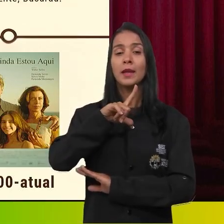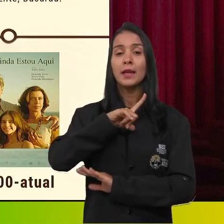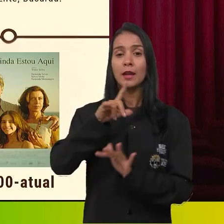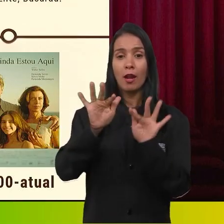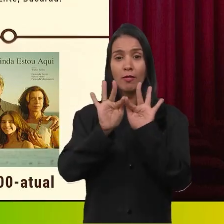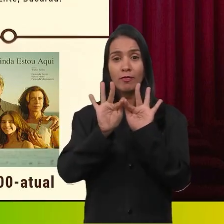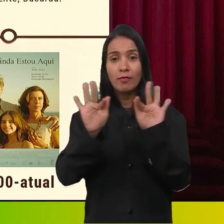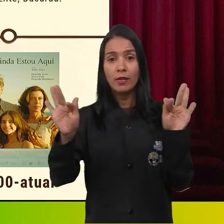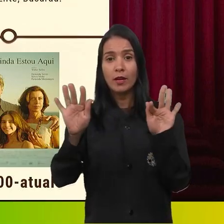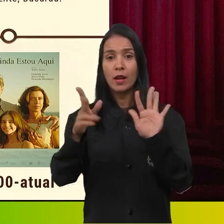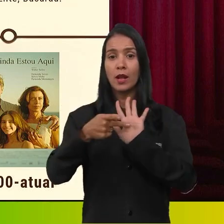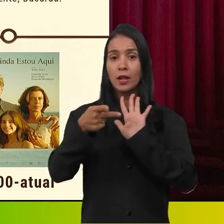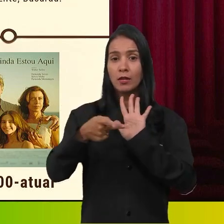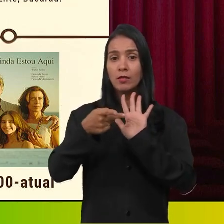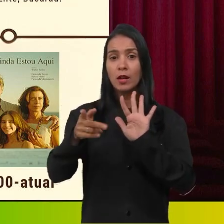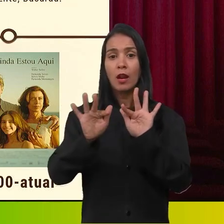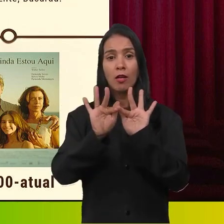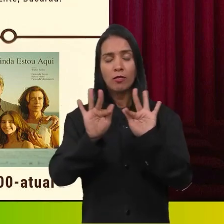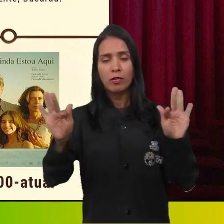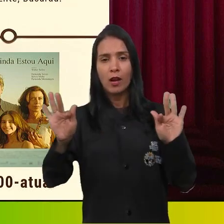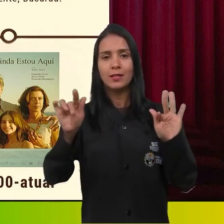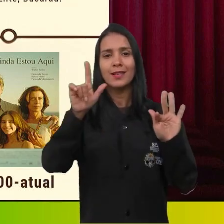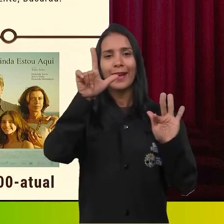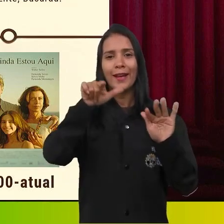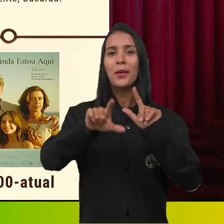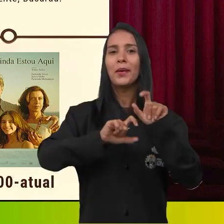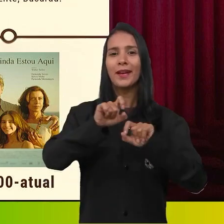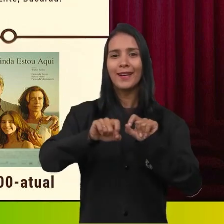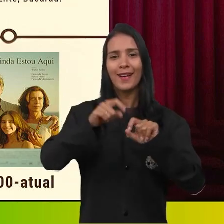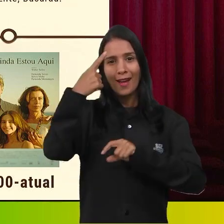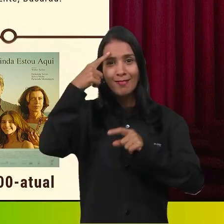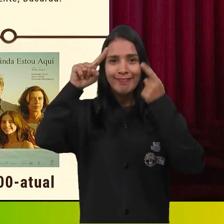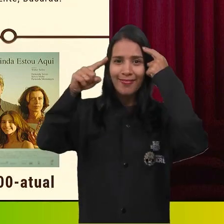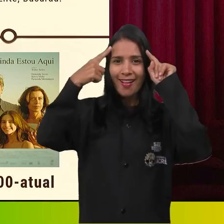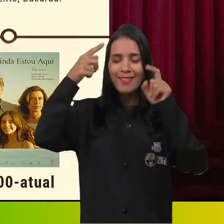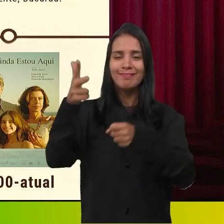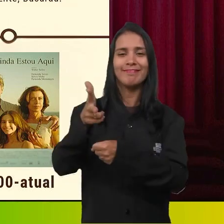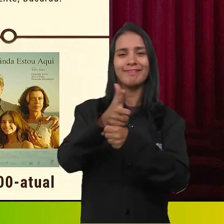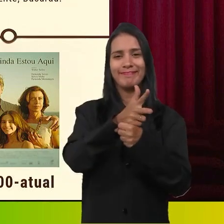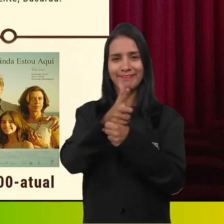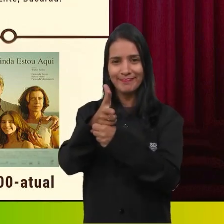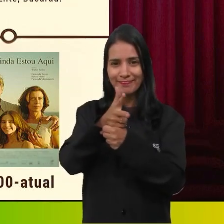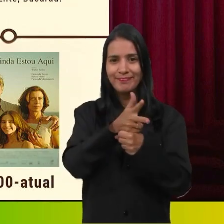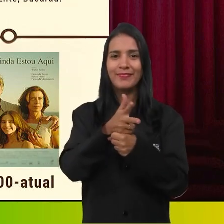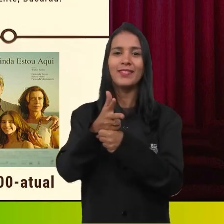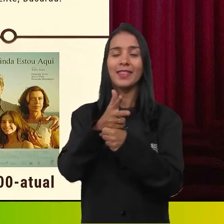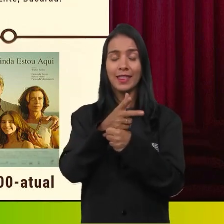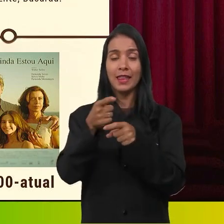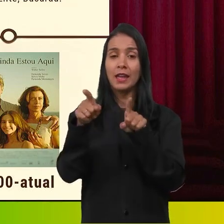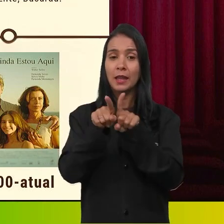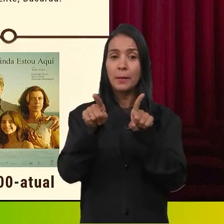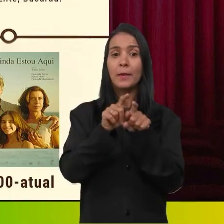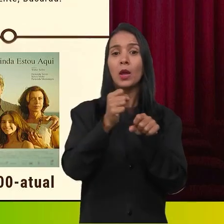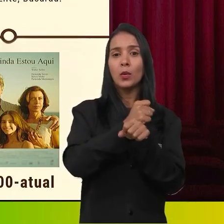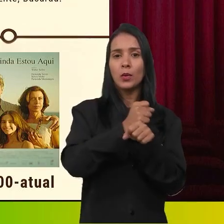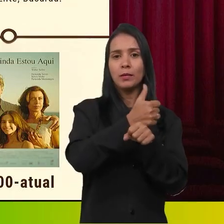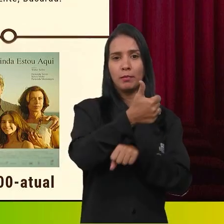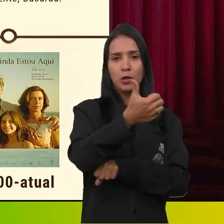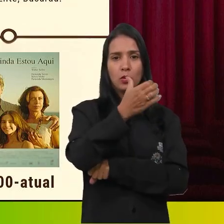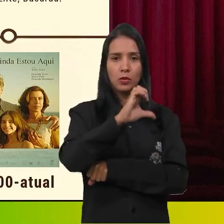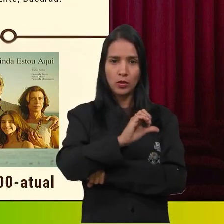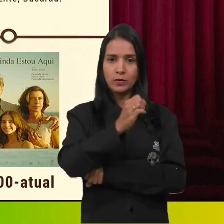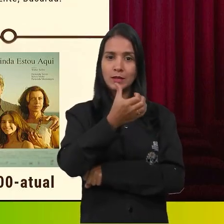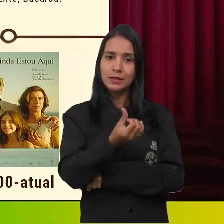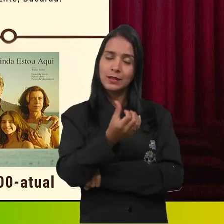frase de uma câmera na mão e uma ideia na cabeça, e ele trouxe, em 1960, Deus e o